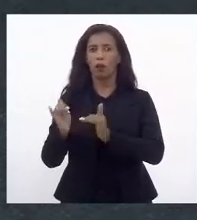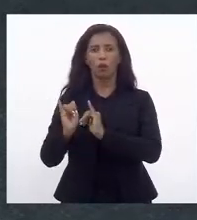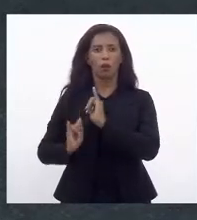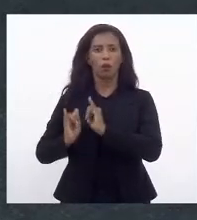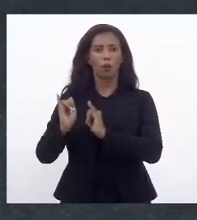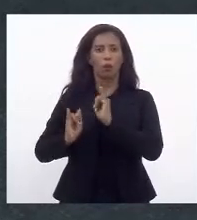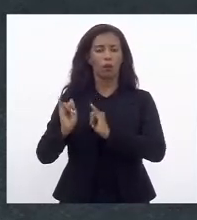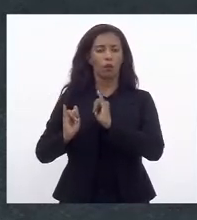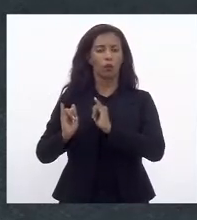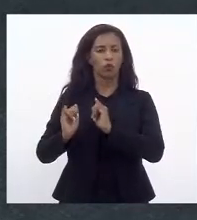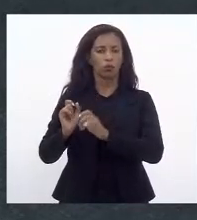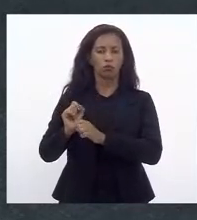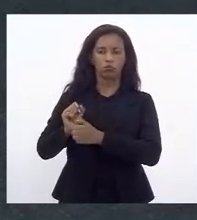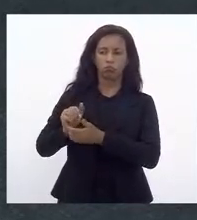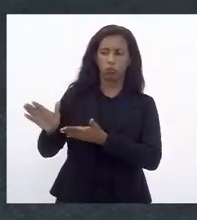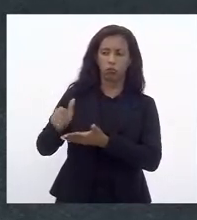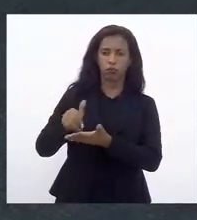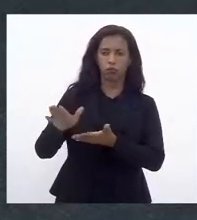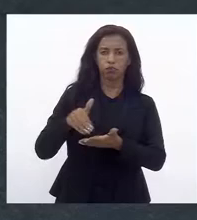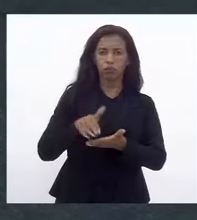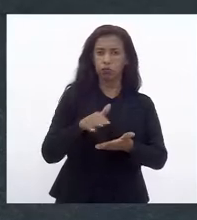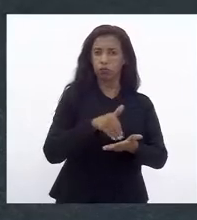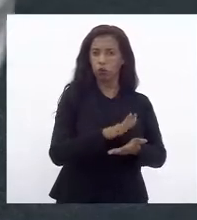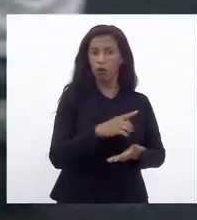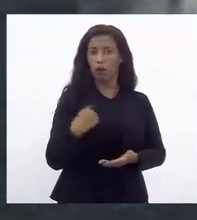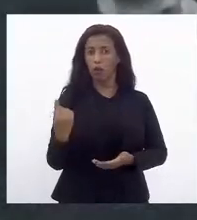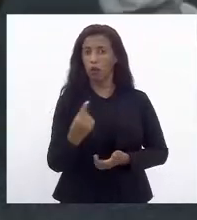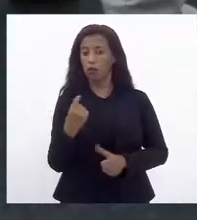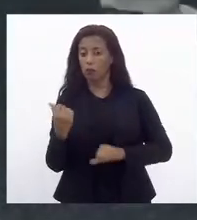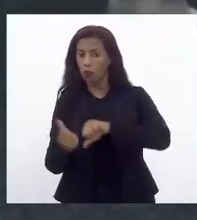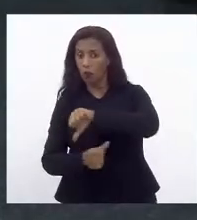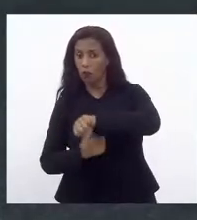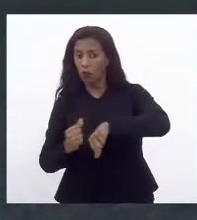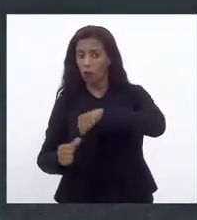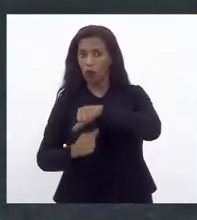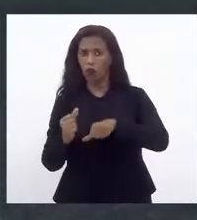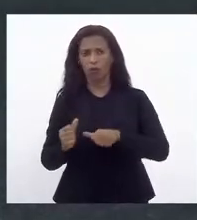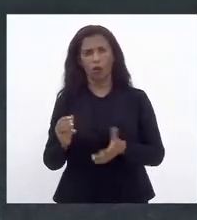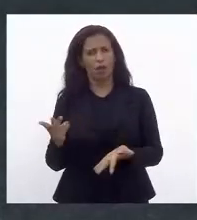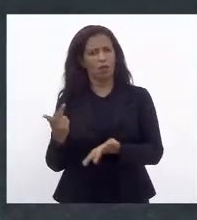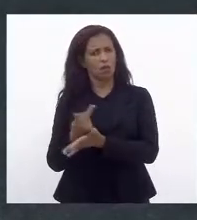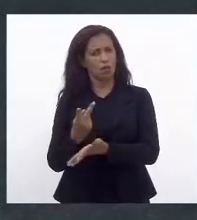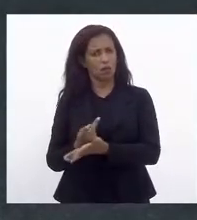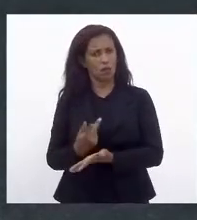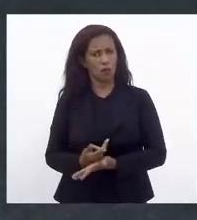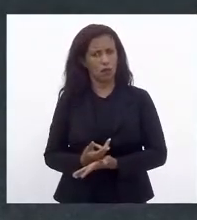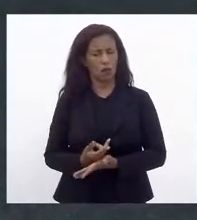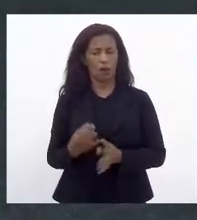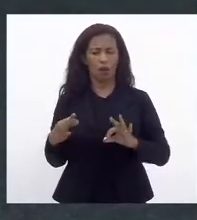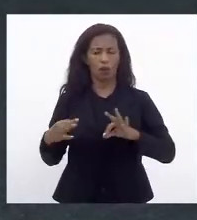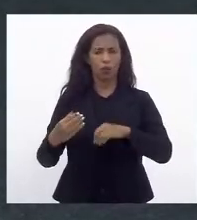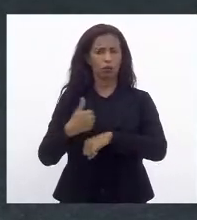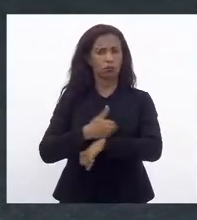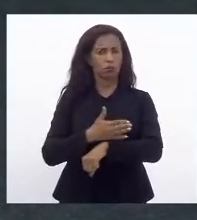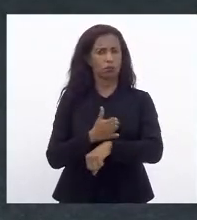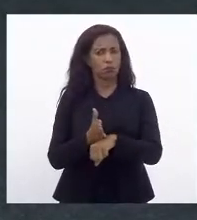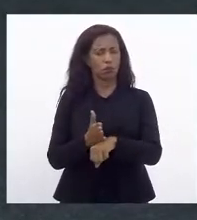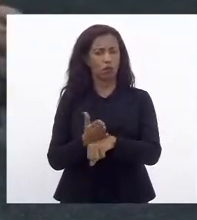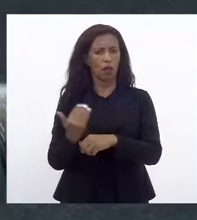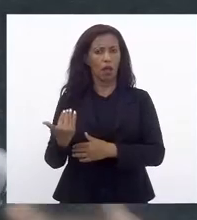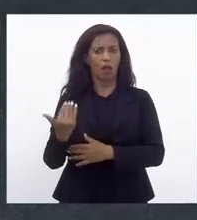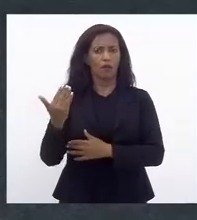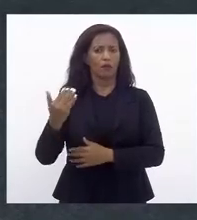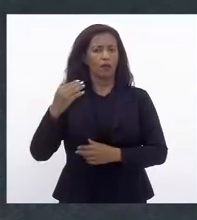indústria da exclusão. E nós precisamos desfazer essas injustiças. A todo instante, a